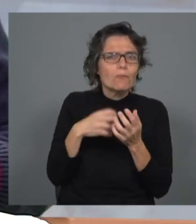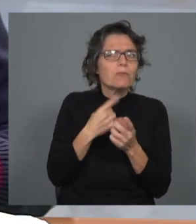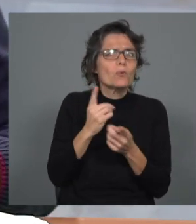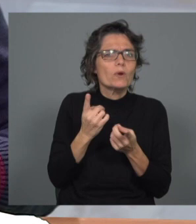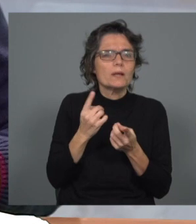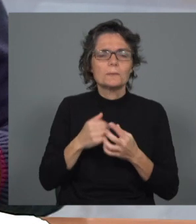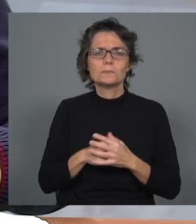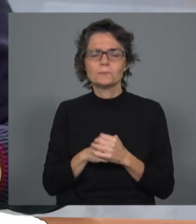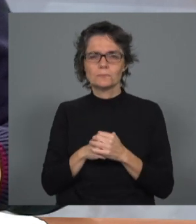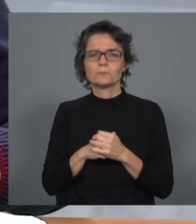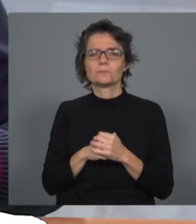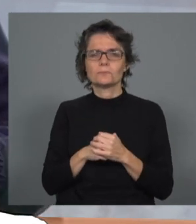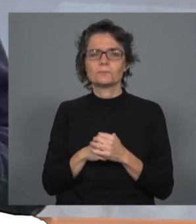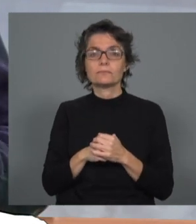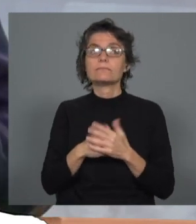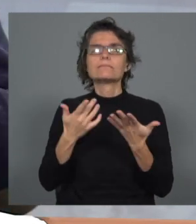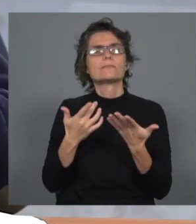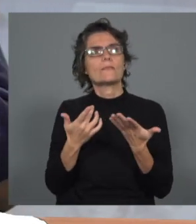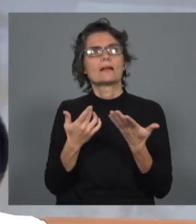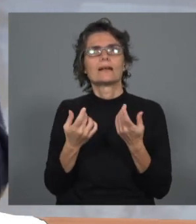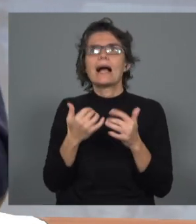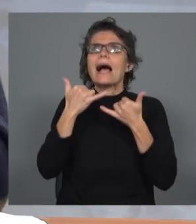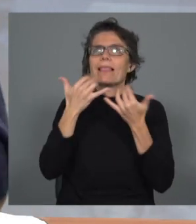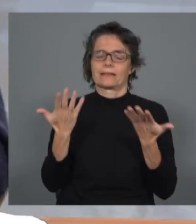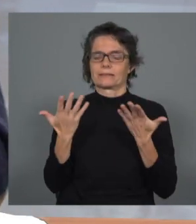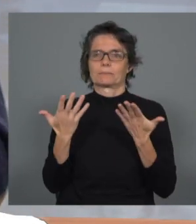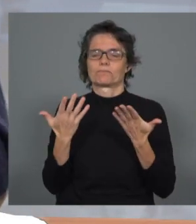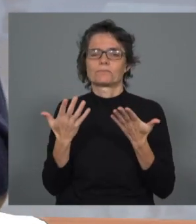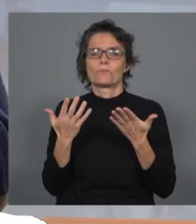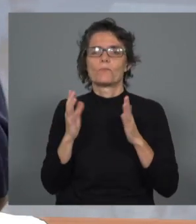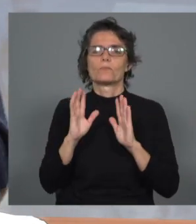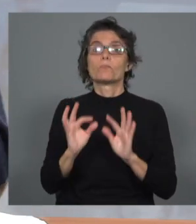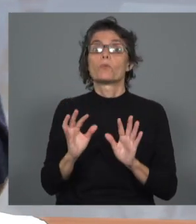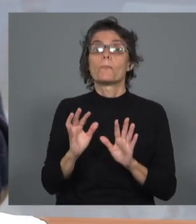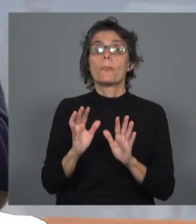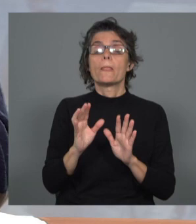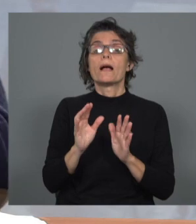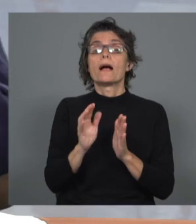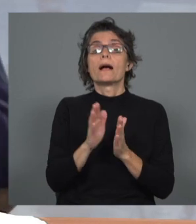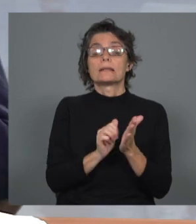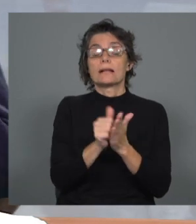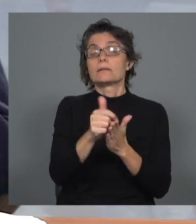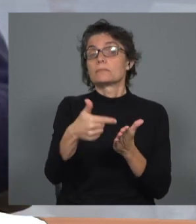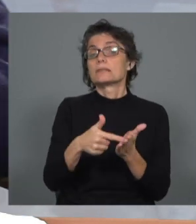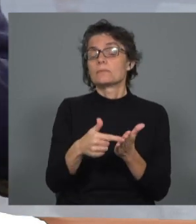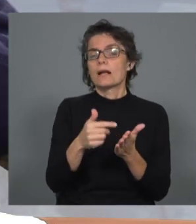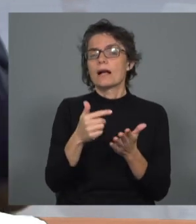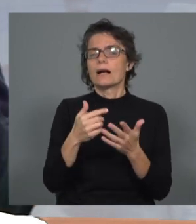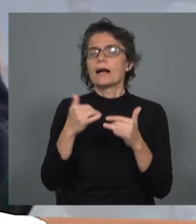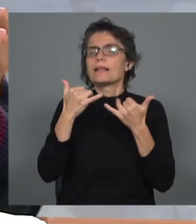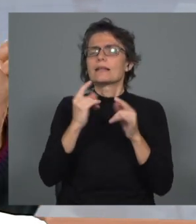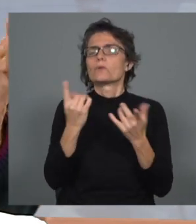convite, este convite à alegria. Ora bem, a alegria na Bíblia é sempre resultado de